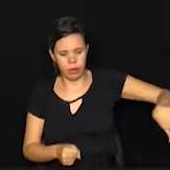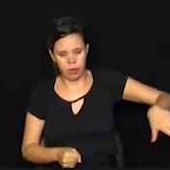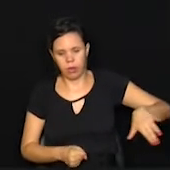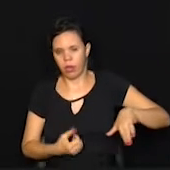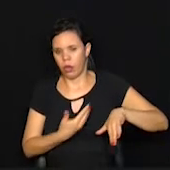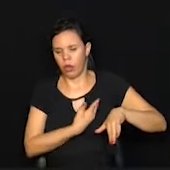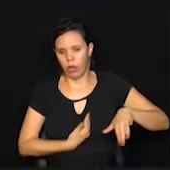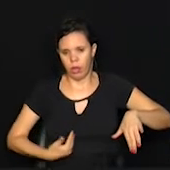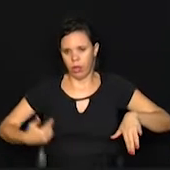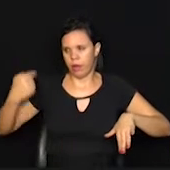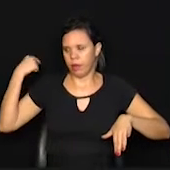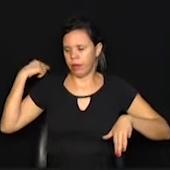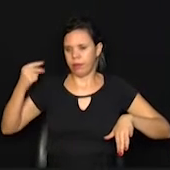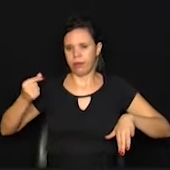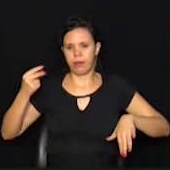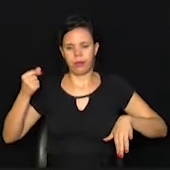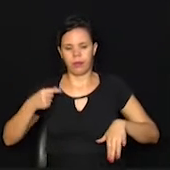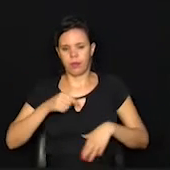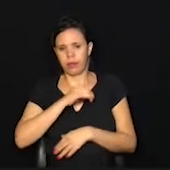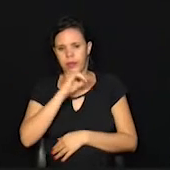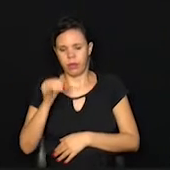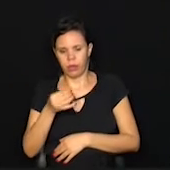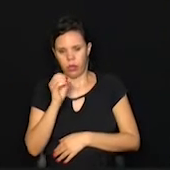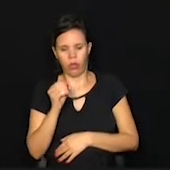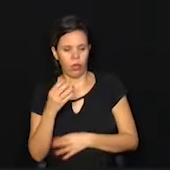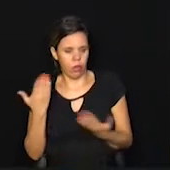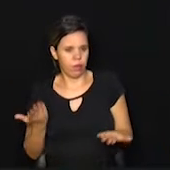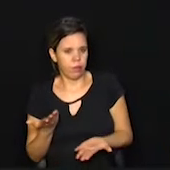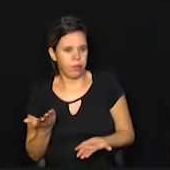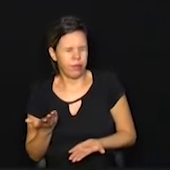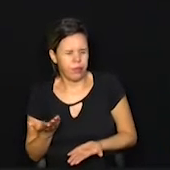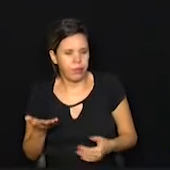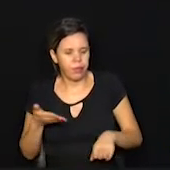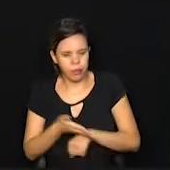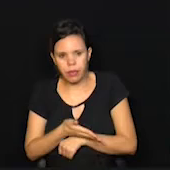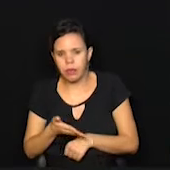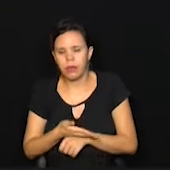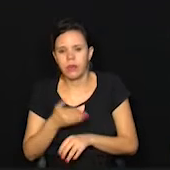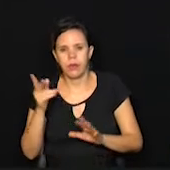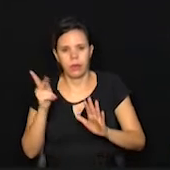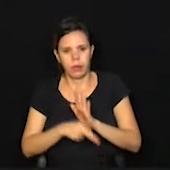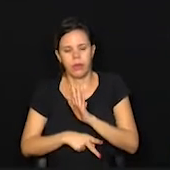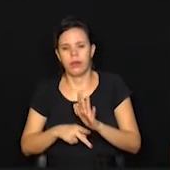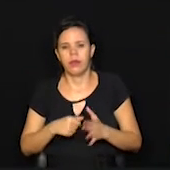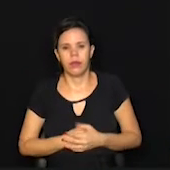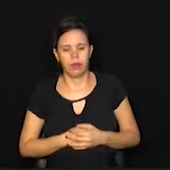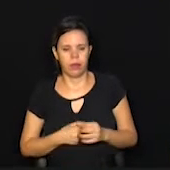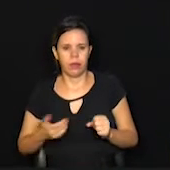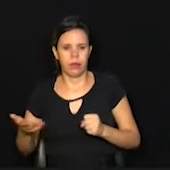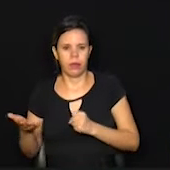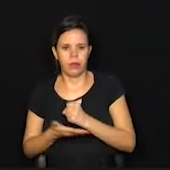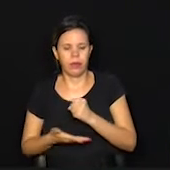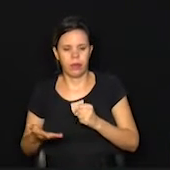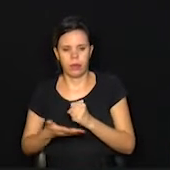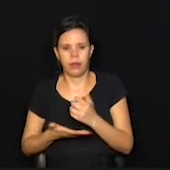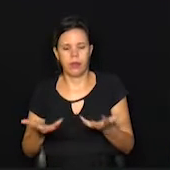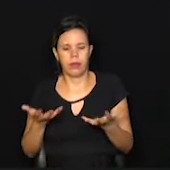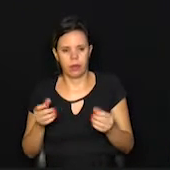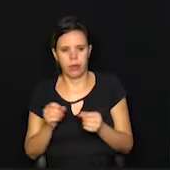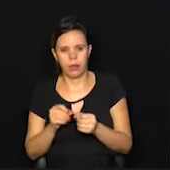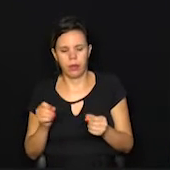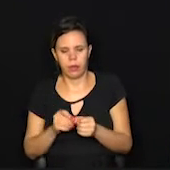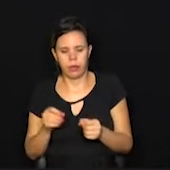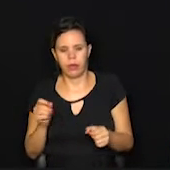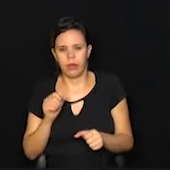governo da época o governo João Goulart Né tava envolvido num projeto de reformas de base queria fazer reforma